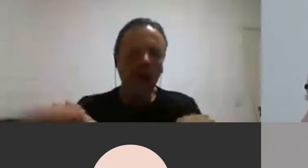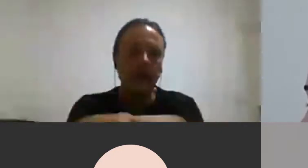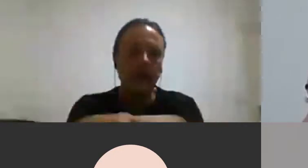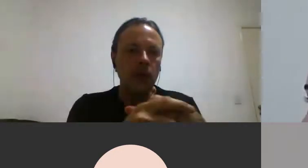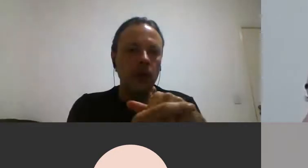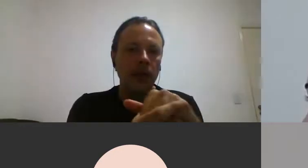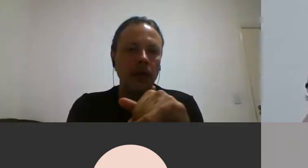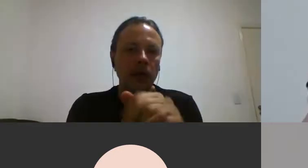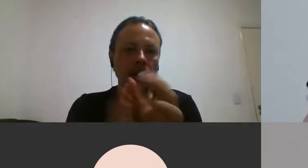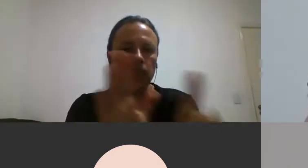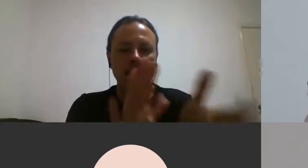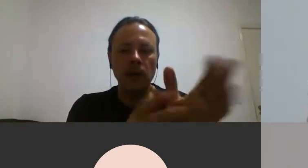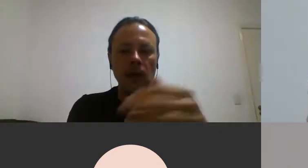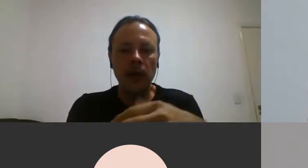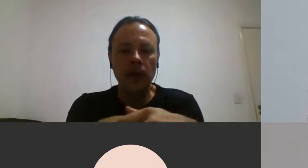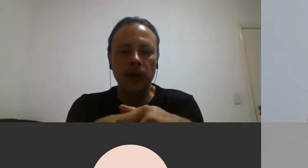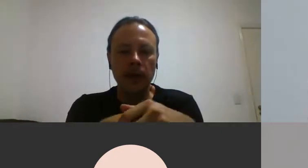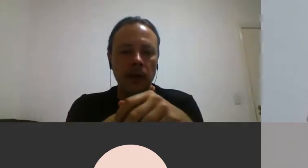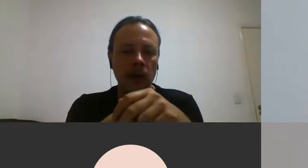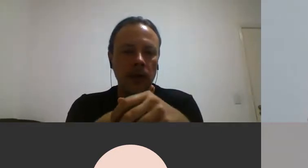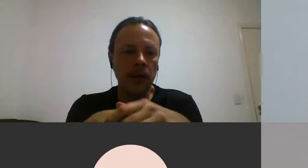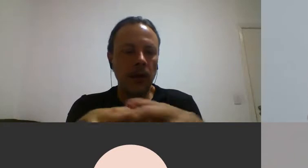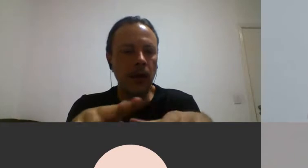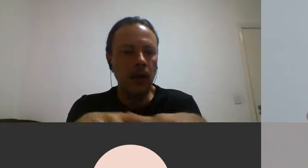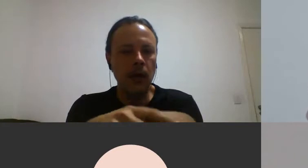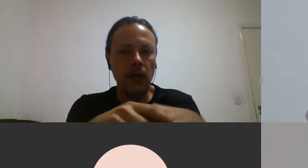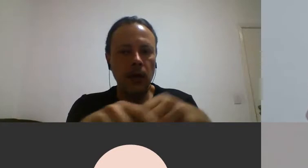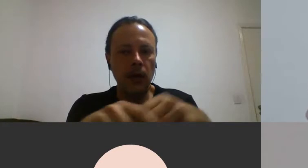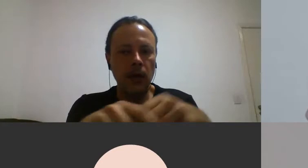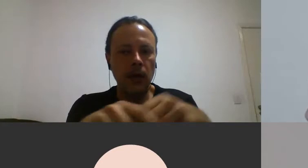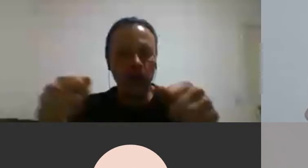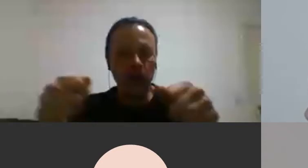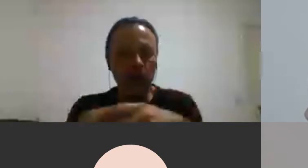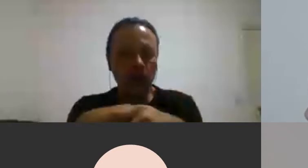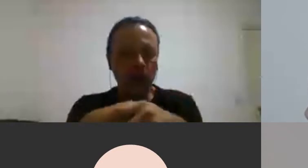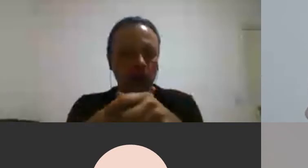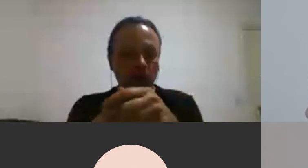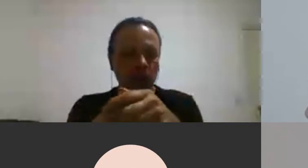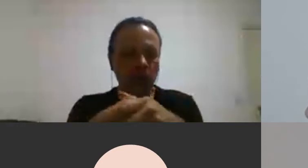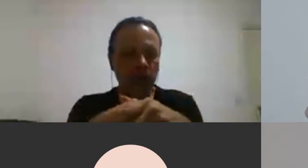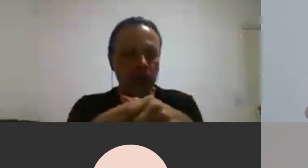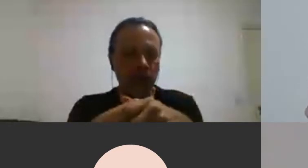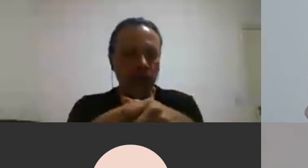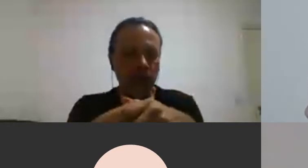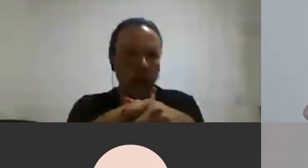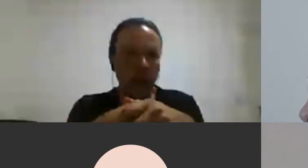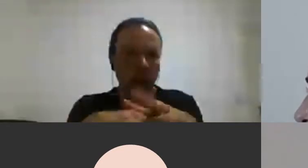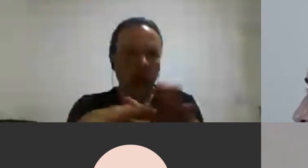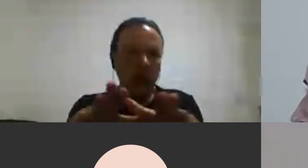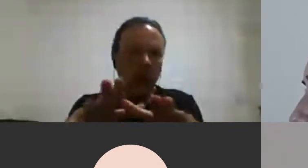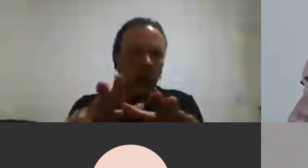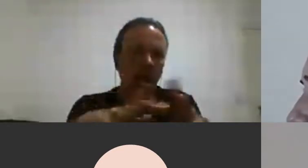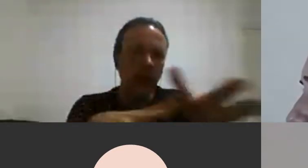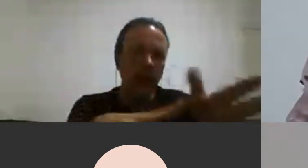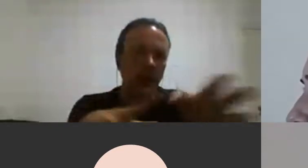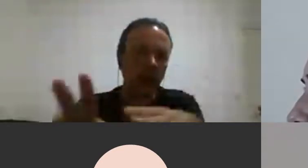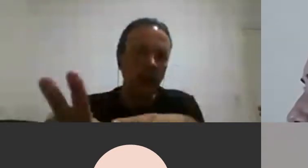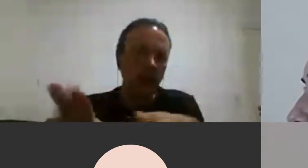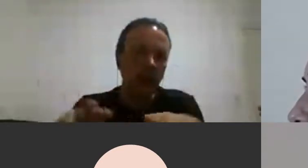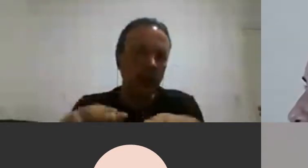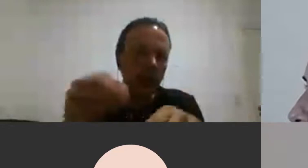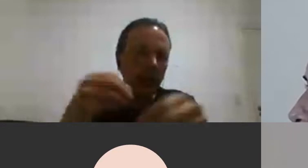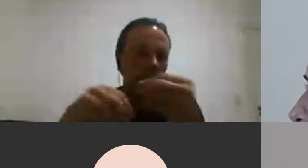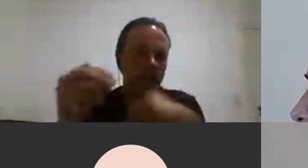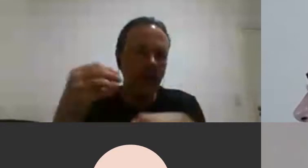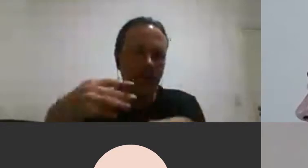guardado. Em algum momento a gente pode aí solicitar e aí rever a questão de pontuação. Aí quem não me entregar, a gente